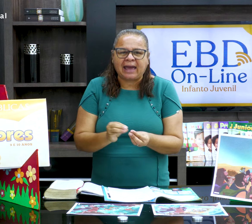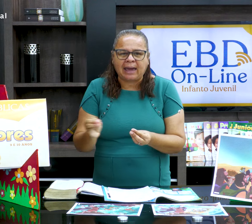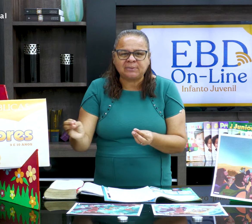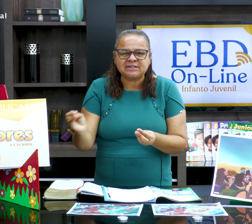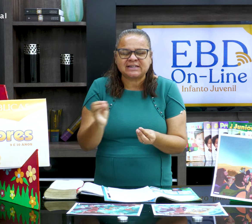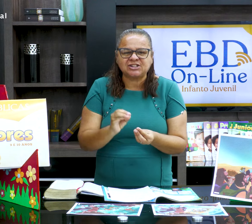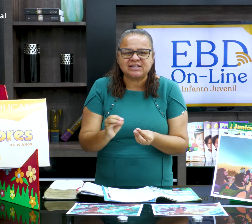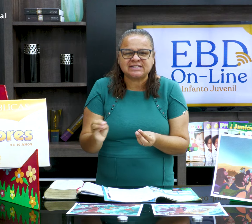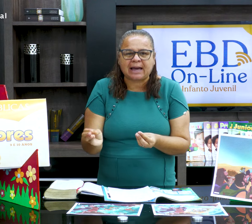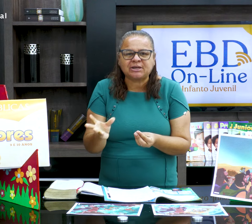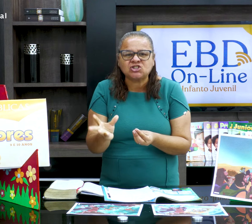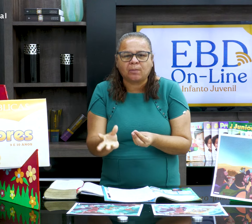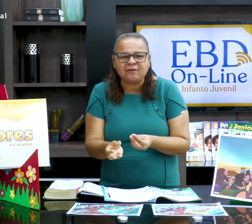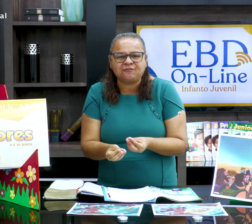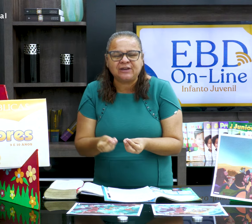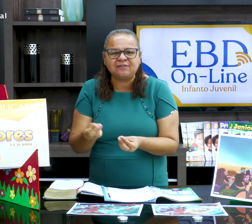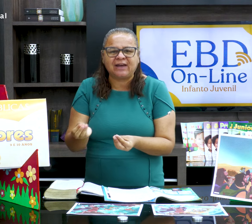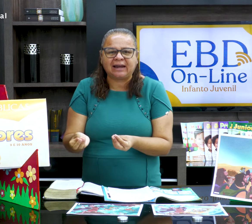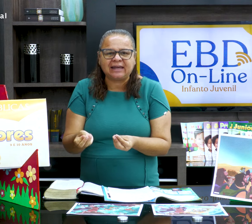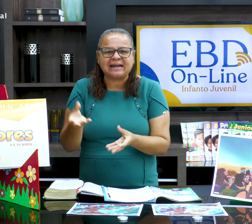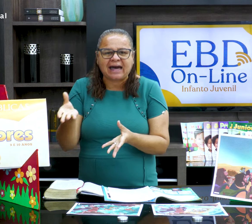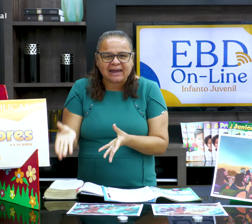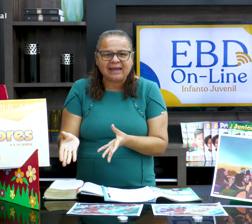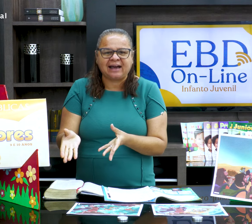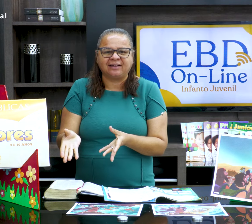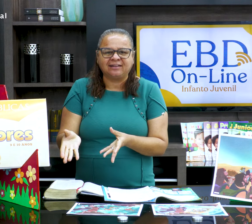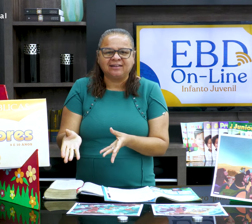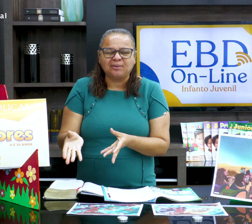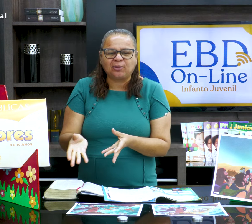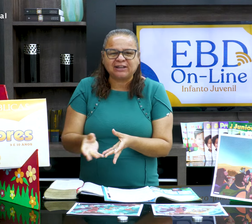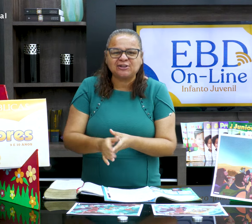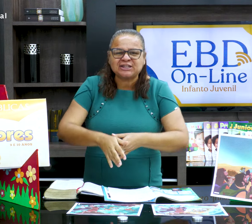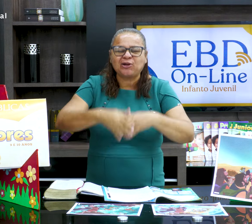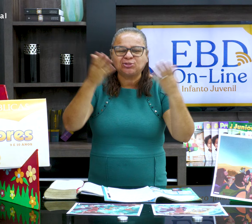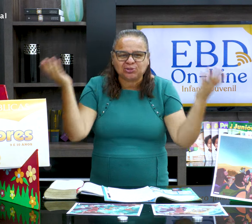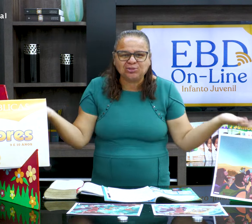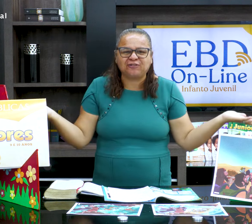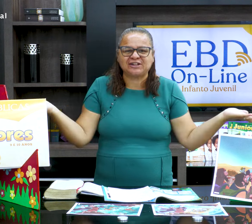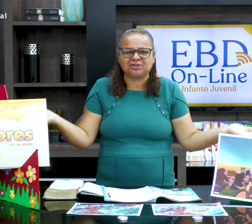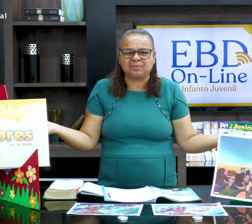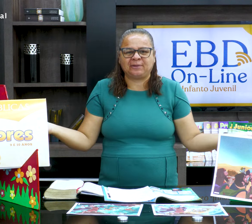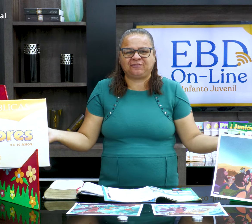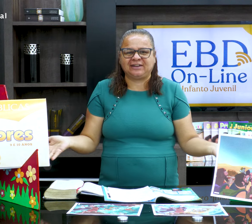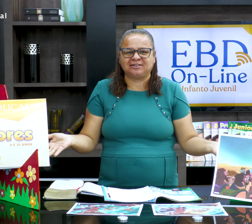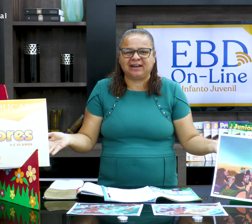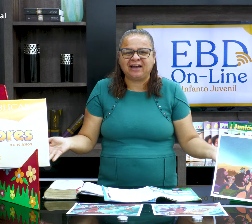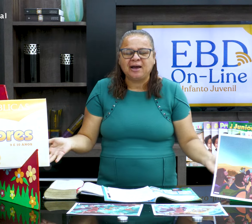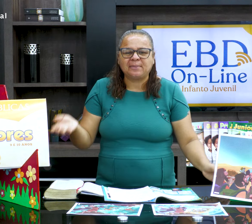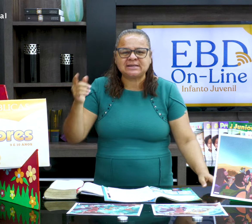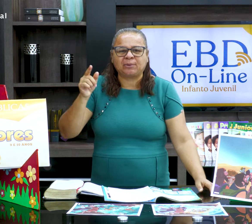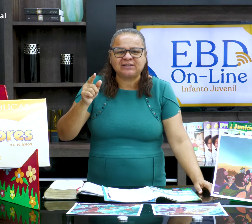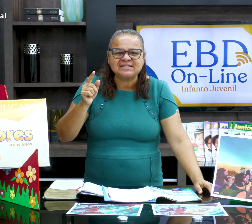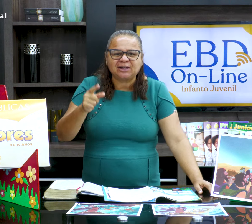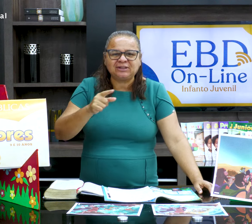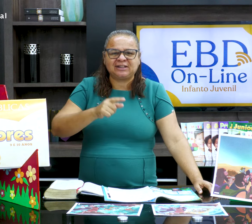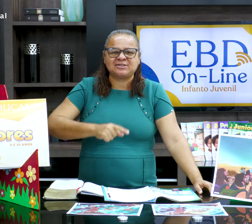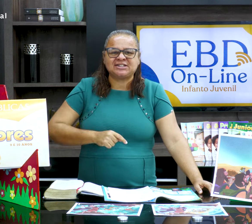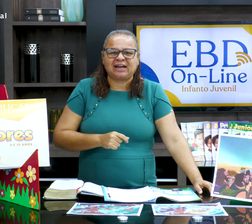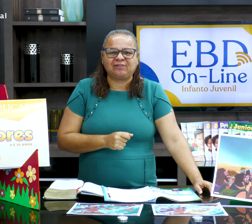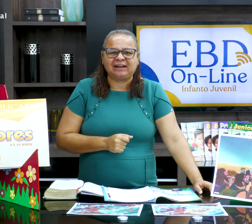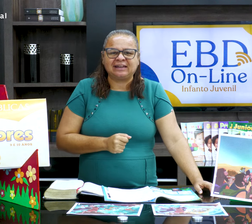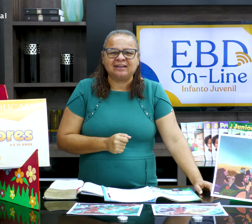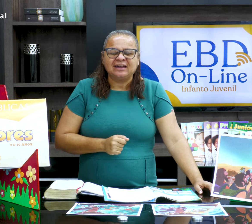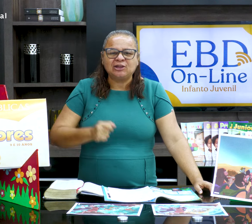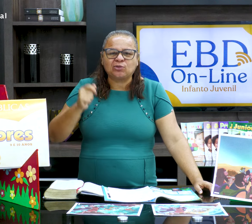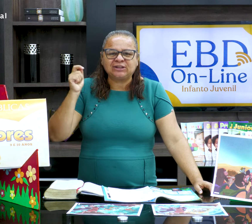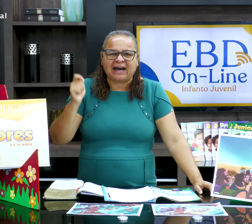eh rpts que a gente sabe que sobrevive ali na areia porque Deus criou tudo e fez tudo perfeito né mas a proteção de Deus